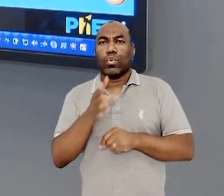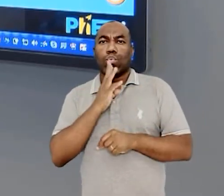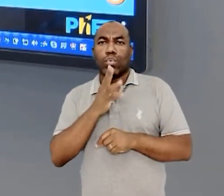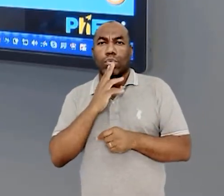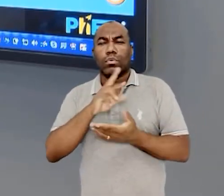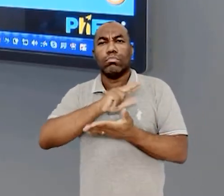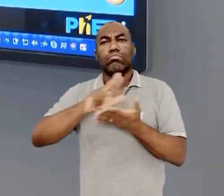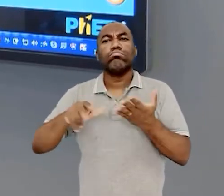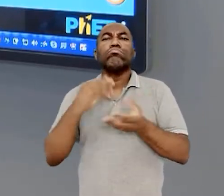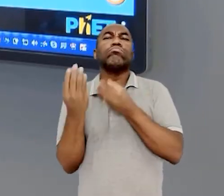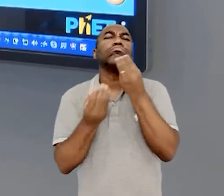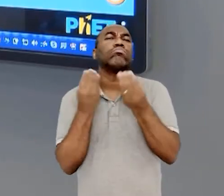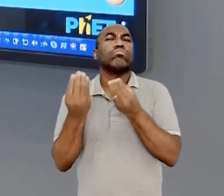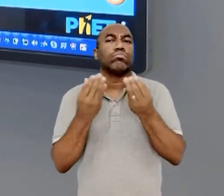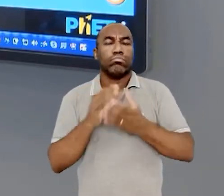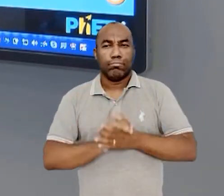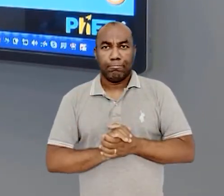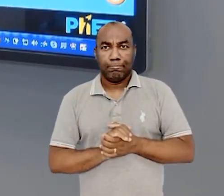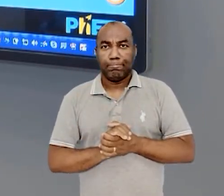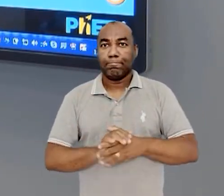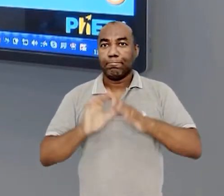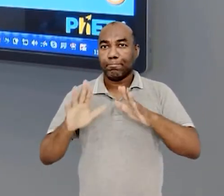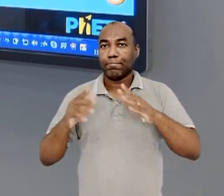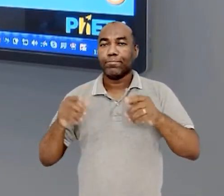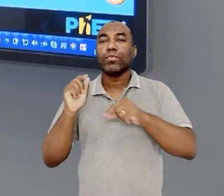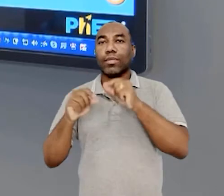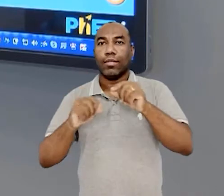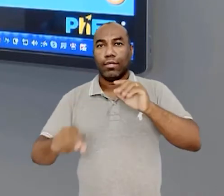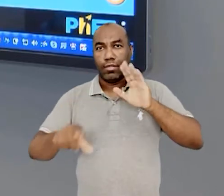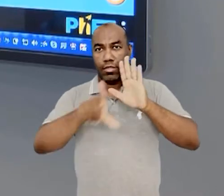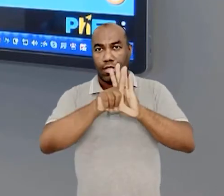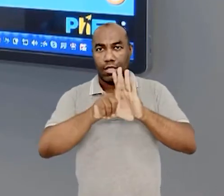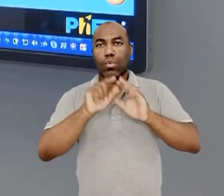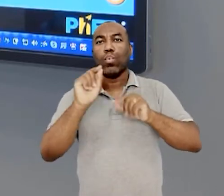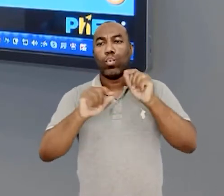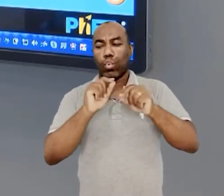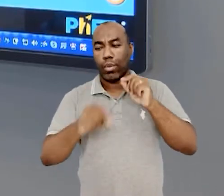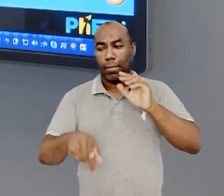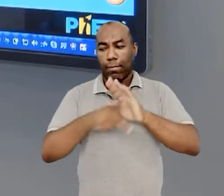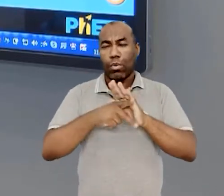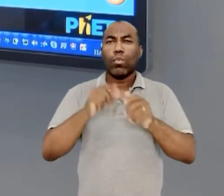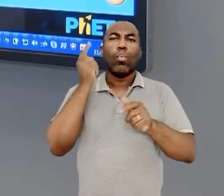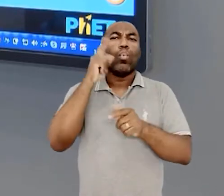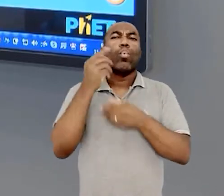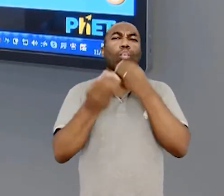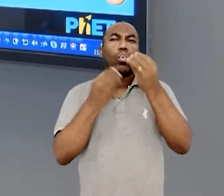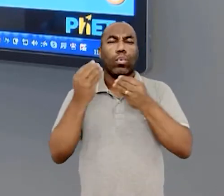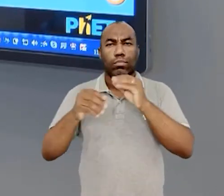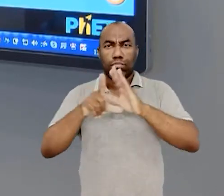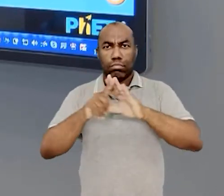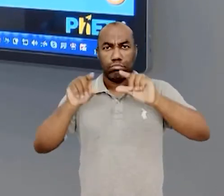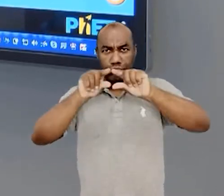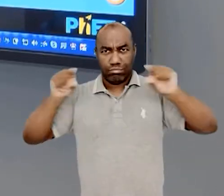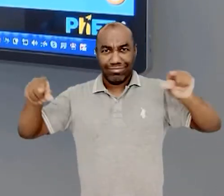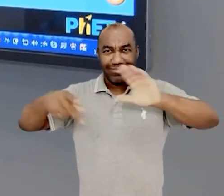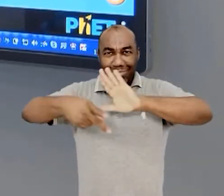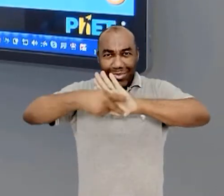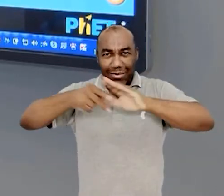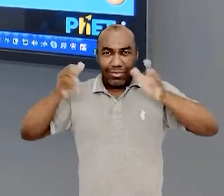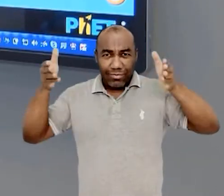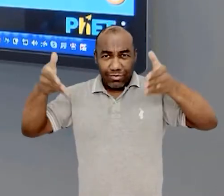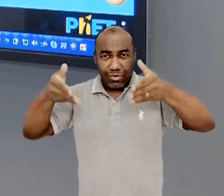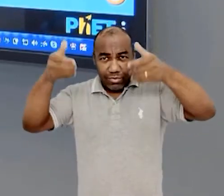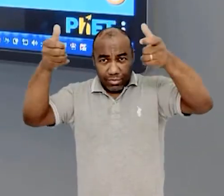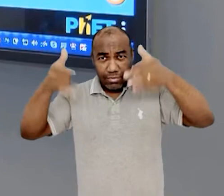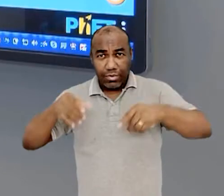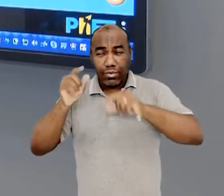Ohm, o que está presente nela. Então, veja bem, na lei de Ohm tenho três variáveis fundamentais. Primeiro, a diferença de